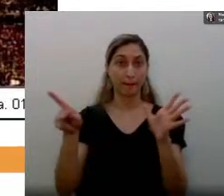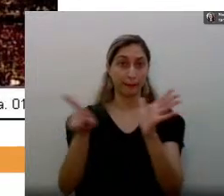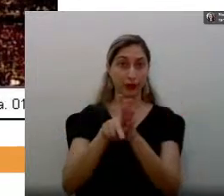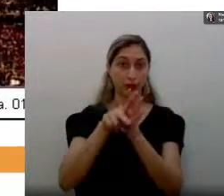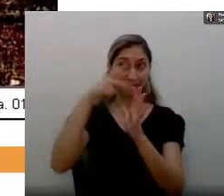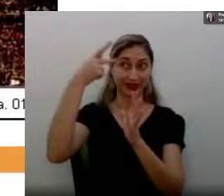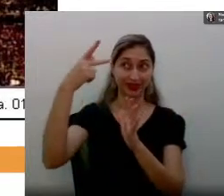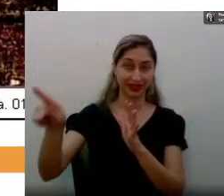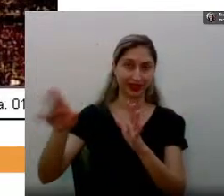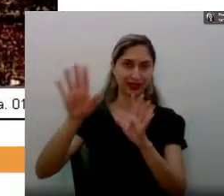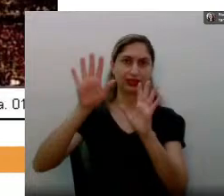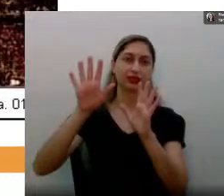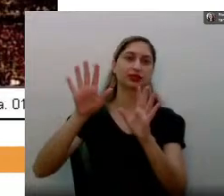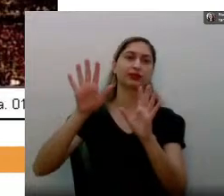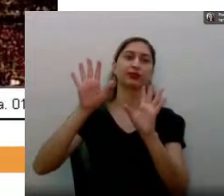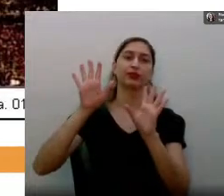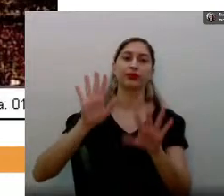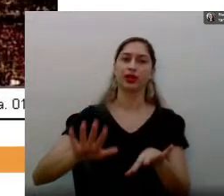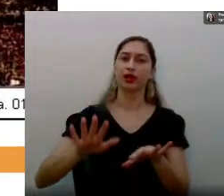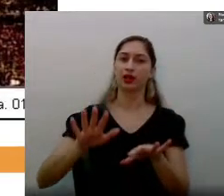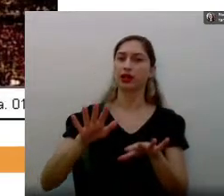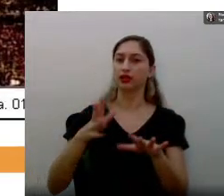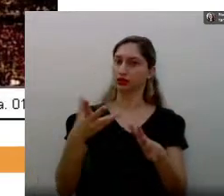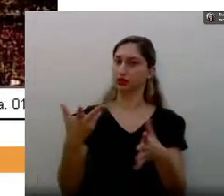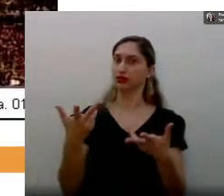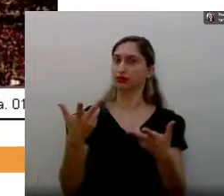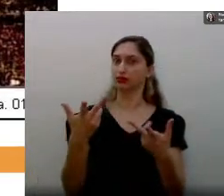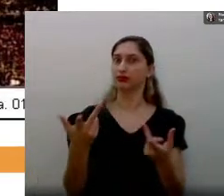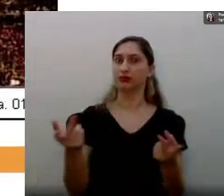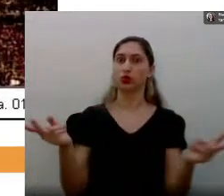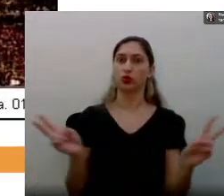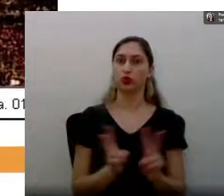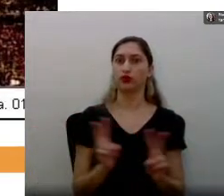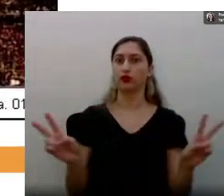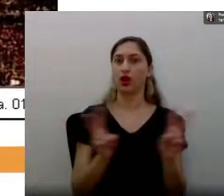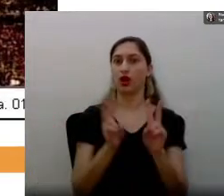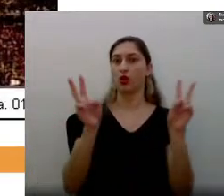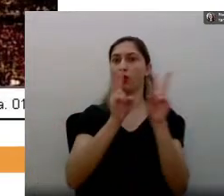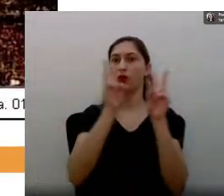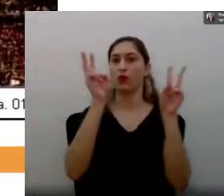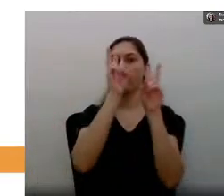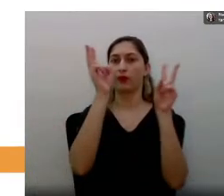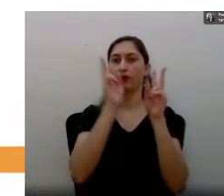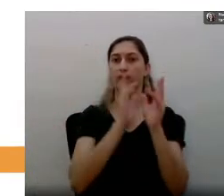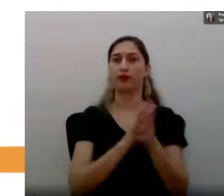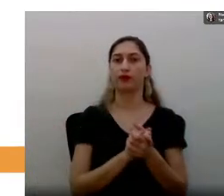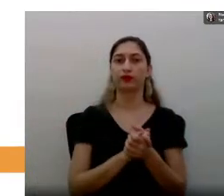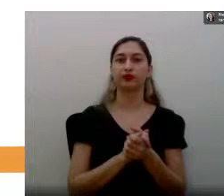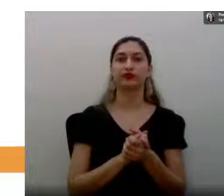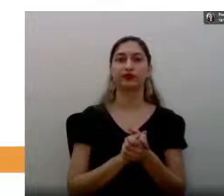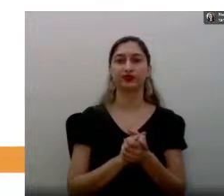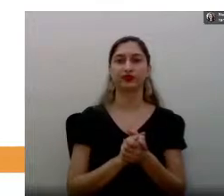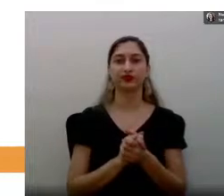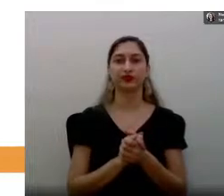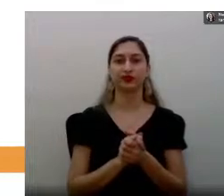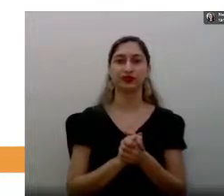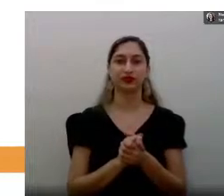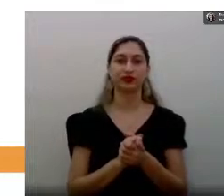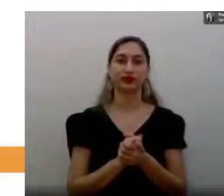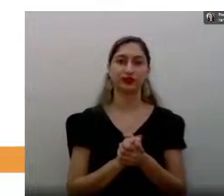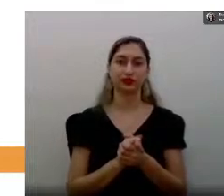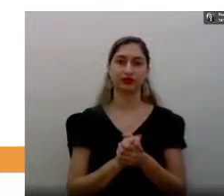menor mas mesmo assim é muito valioso né claro ligament tá a história acaba aqui